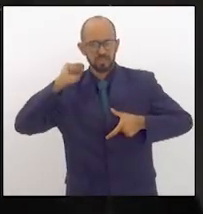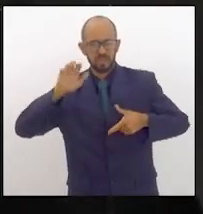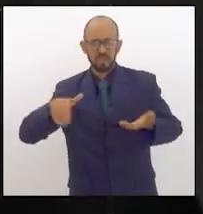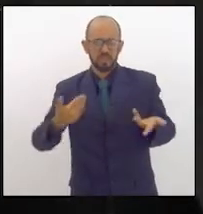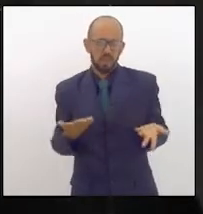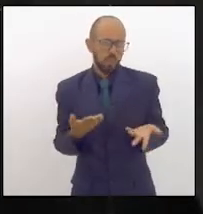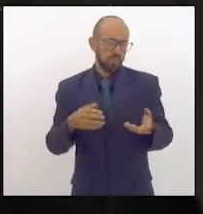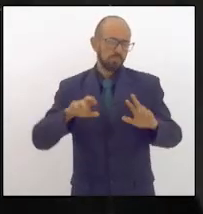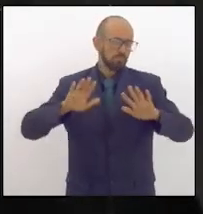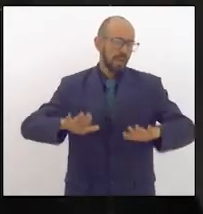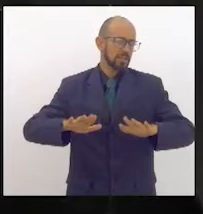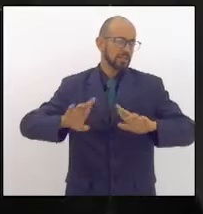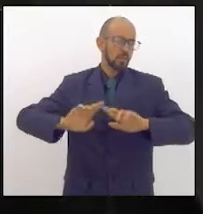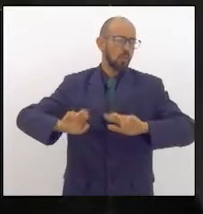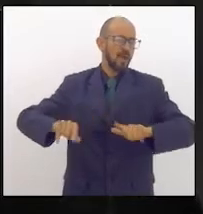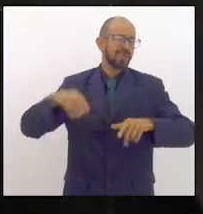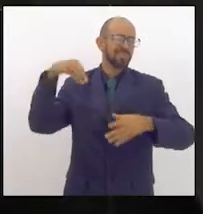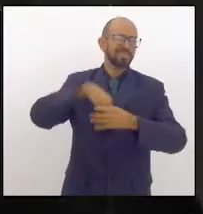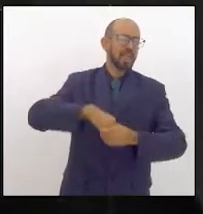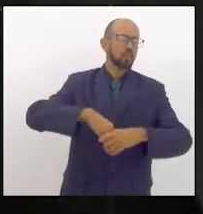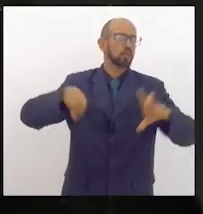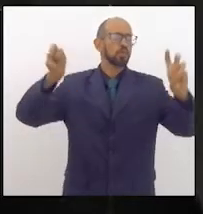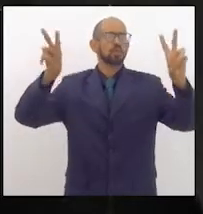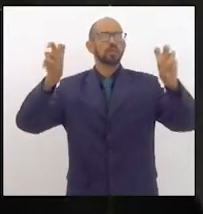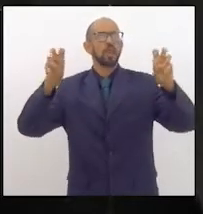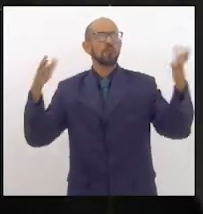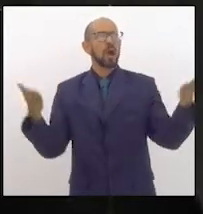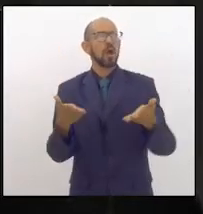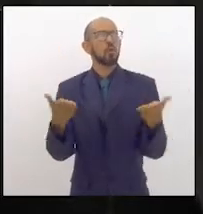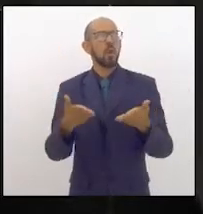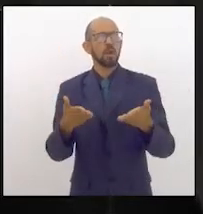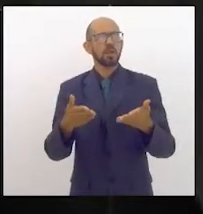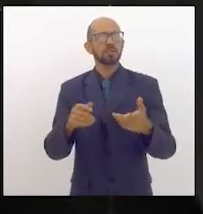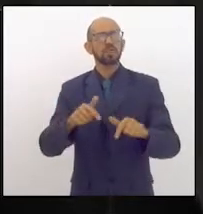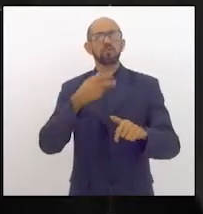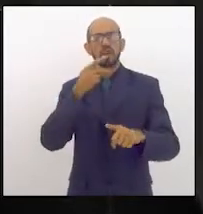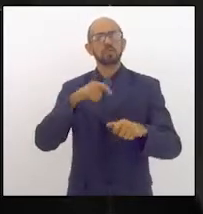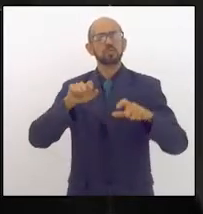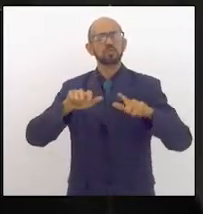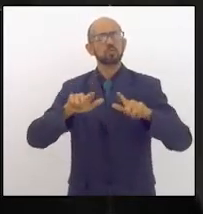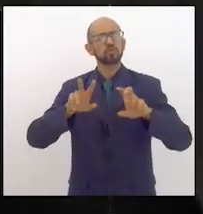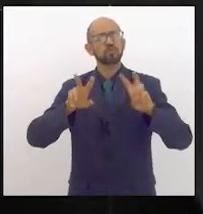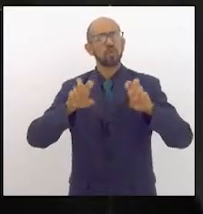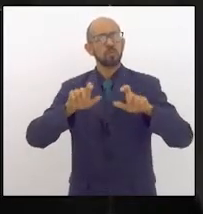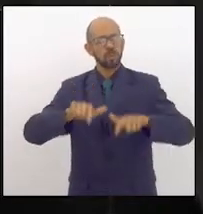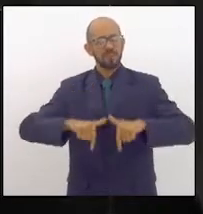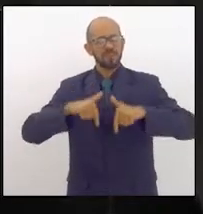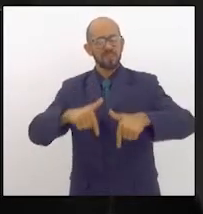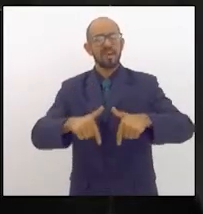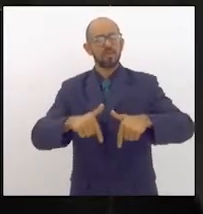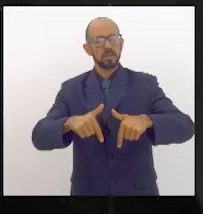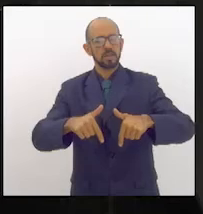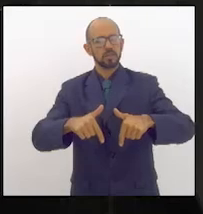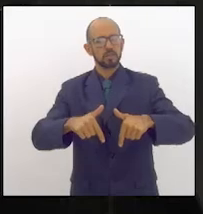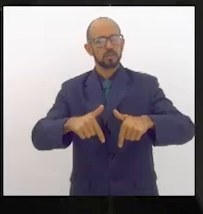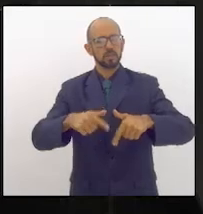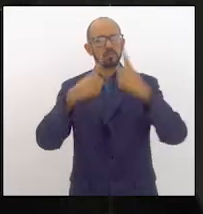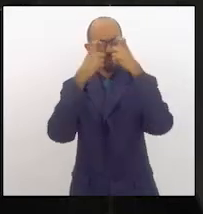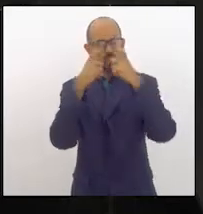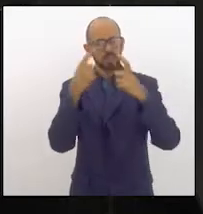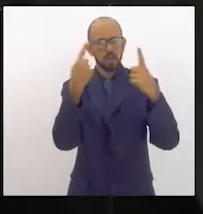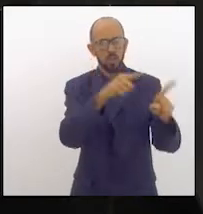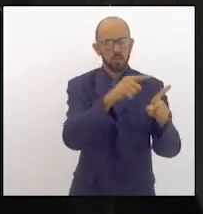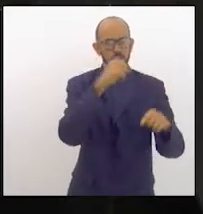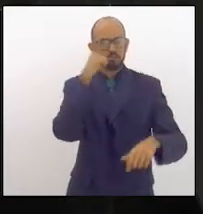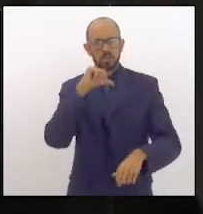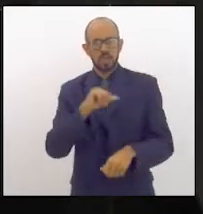sobre esse tema mas não sobre esse tema esse tema é o tema do enfrentamento à violência contra a mulher quero lembrar que eu sou os autores o orgulho